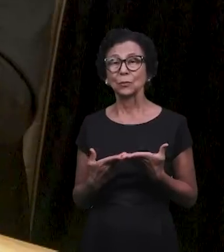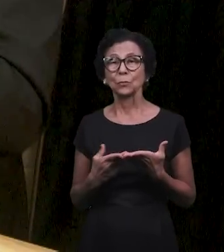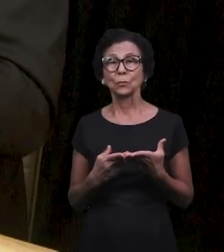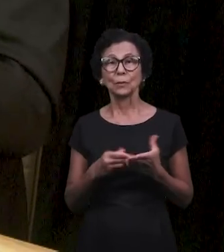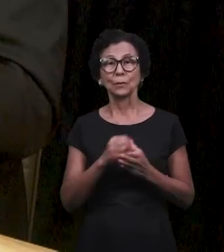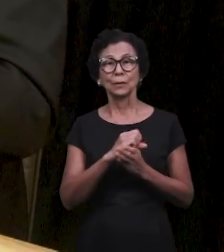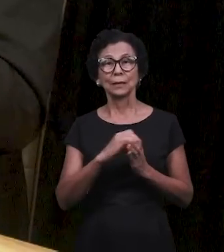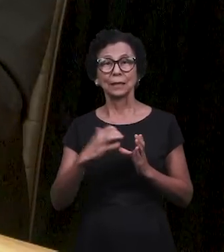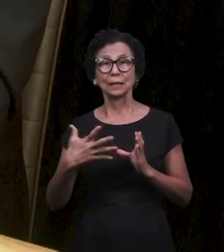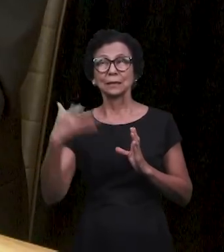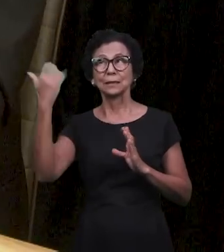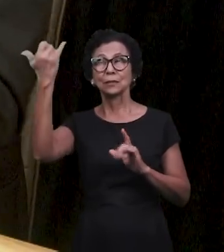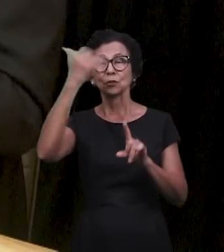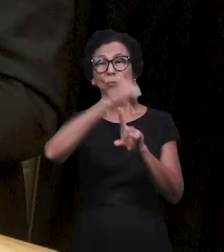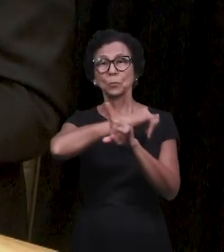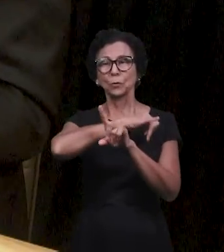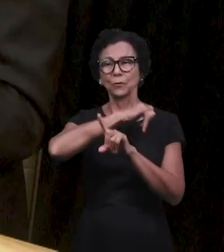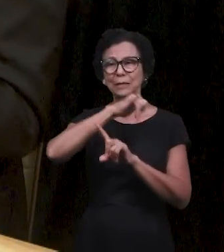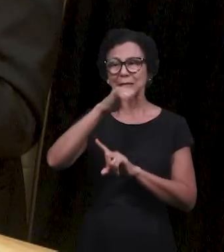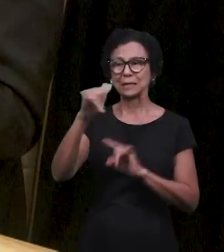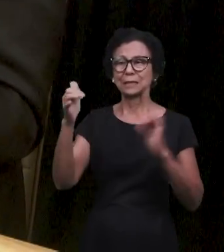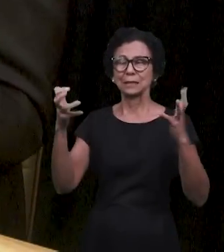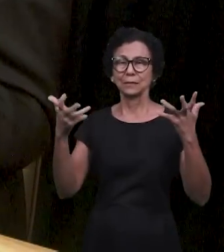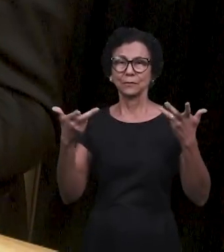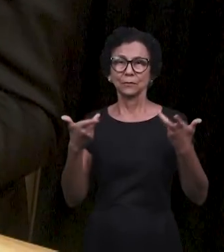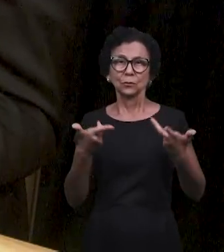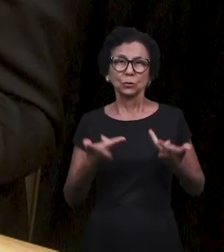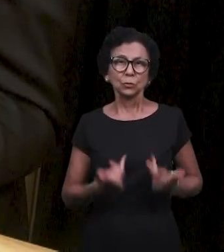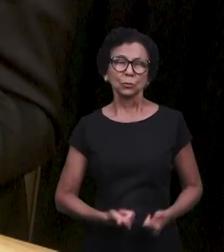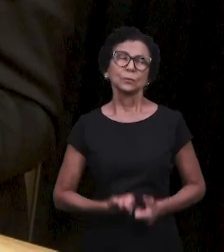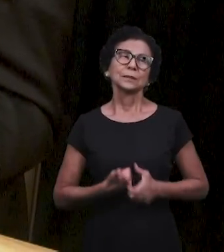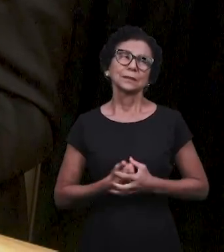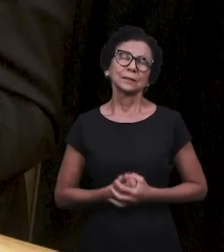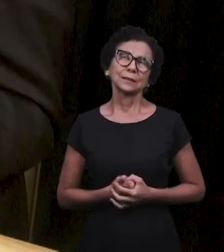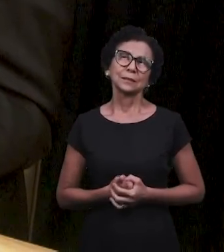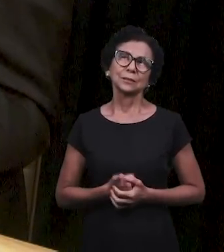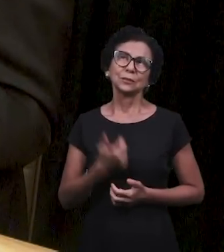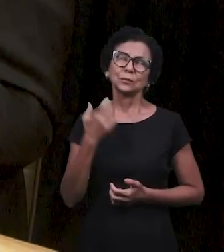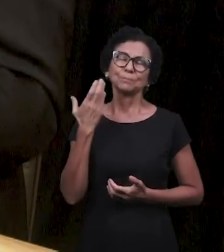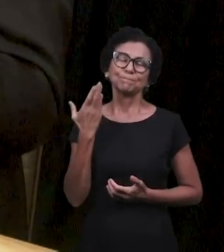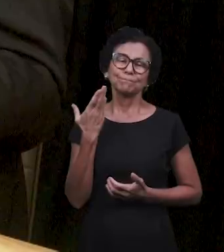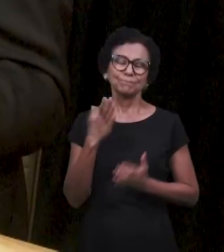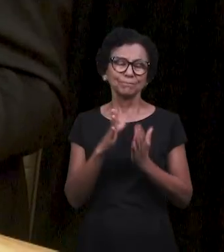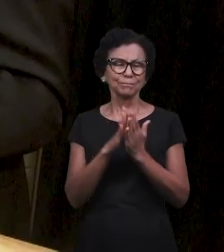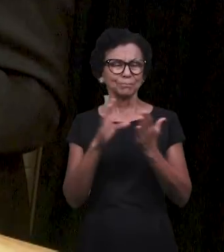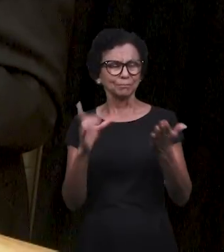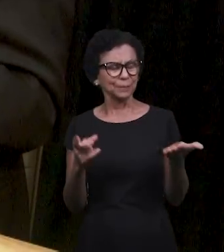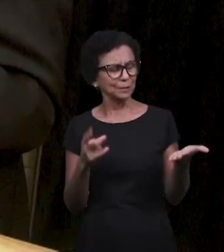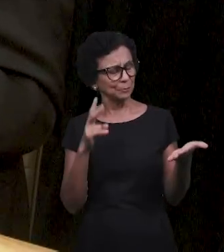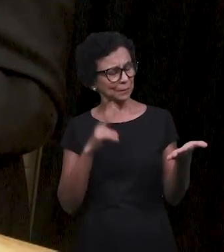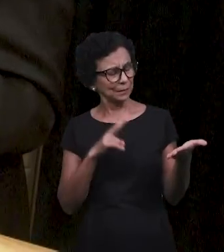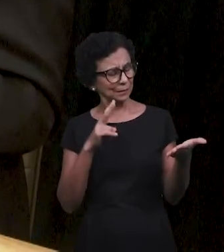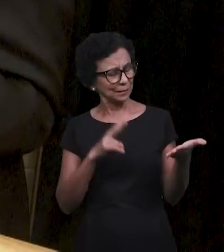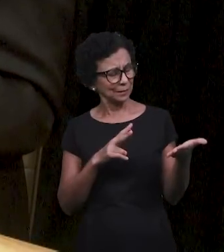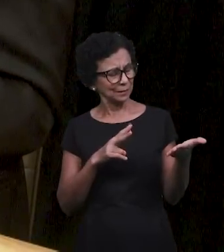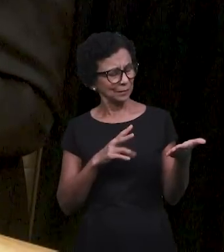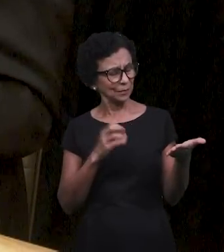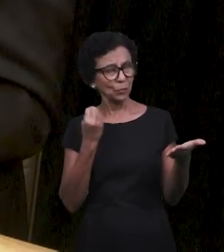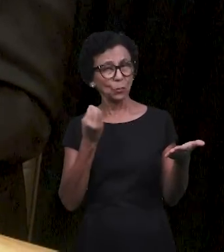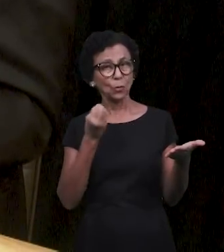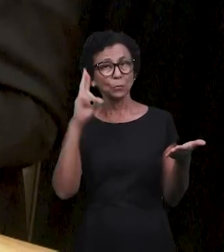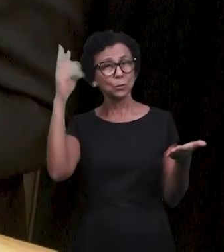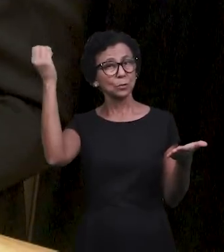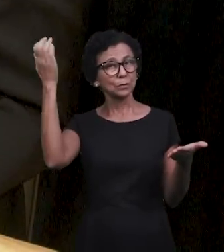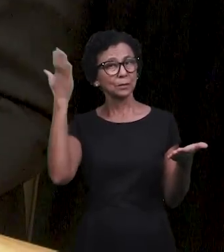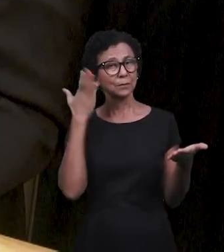que o Senhor tem nos orientado, e a gente olha para a palavra, a única coisa que a gente pode fazer é glorificar o Senhor. Amém.